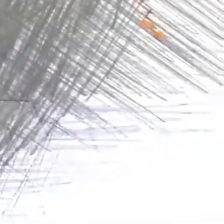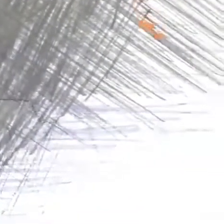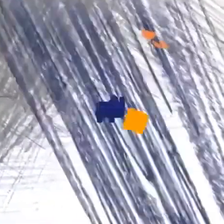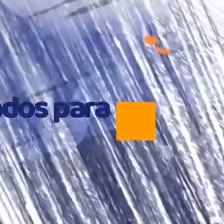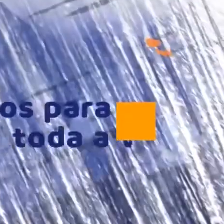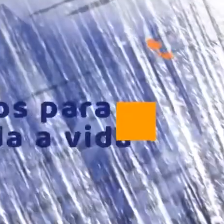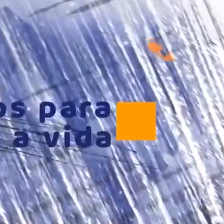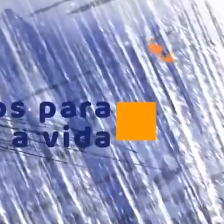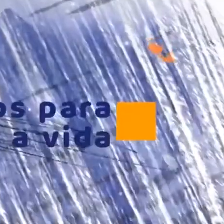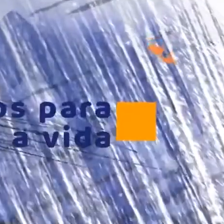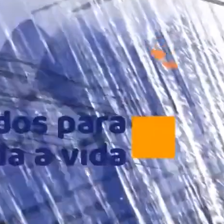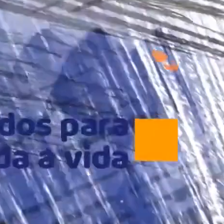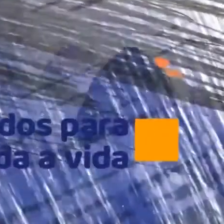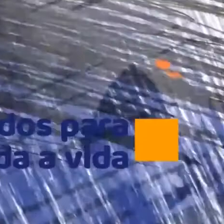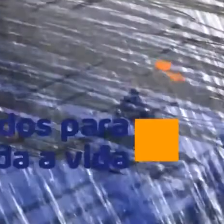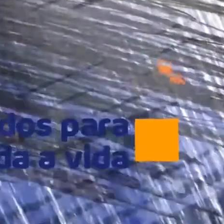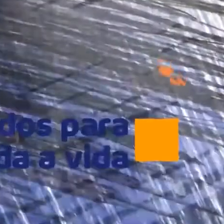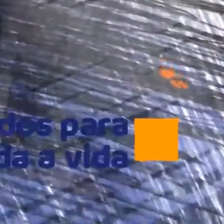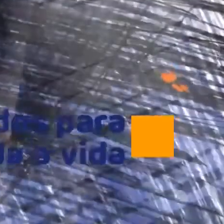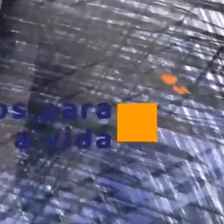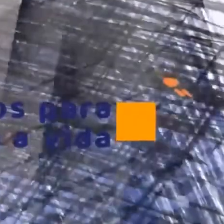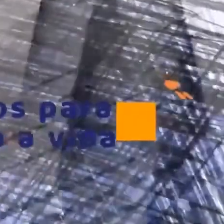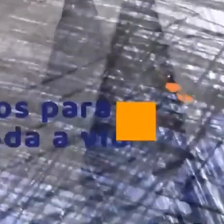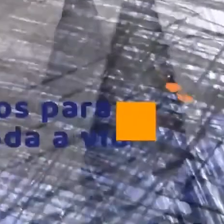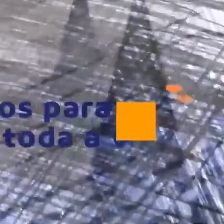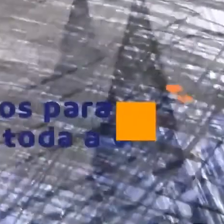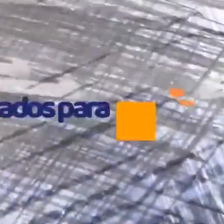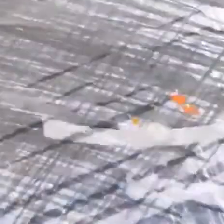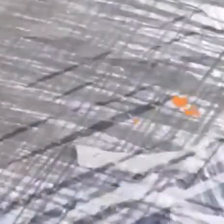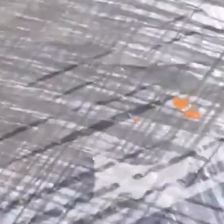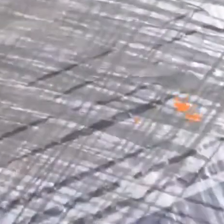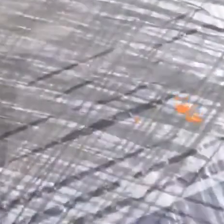filho aprendizados para toda a vida.